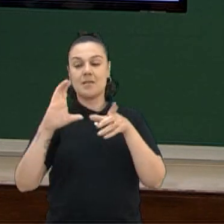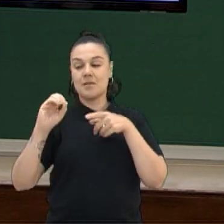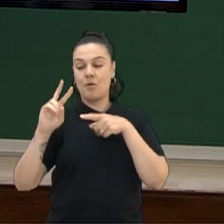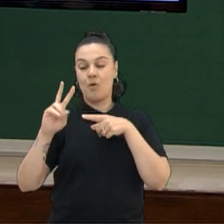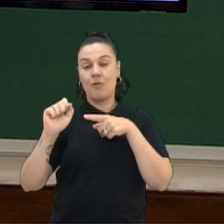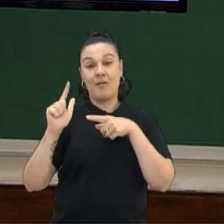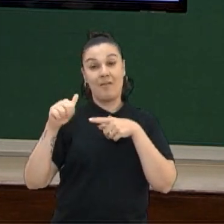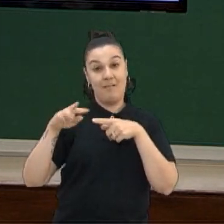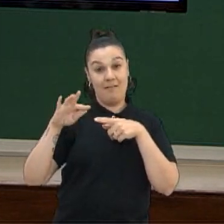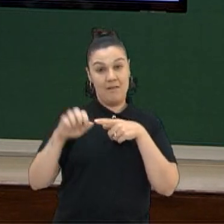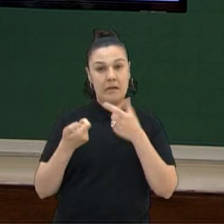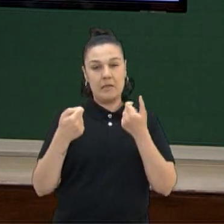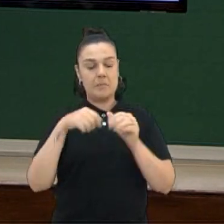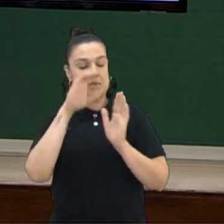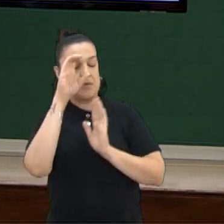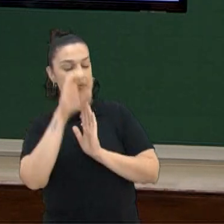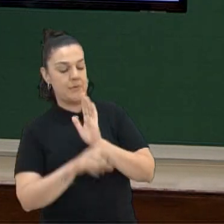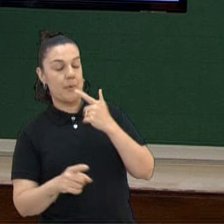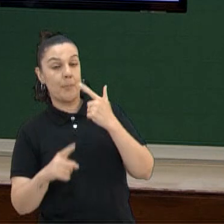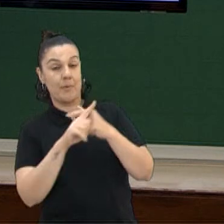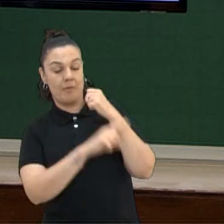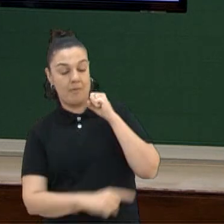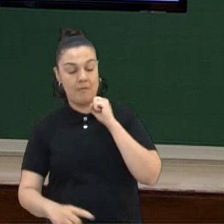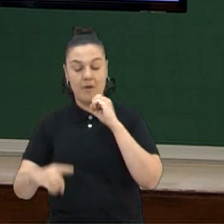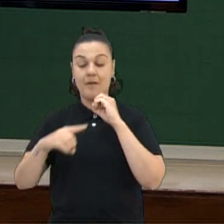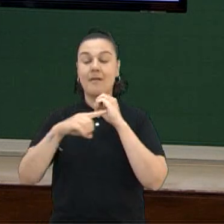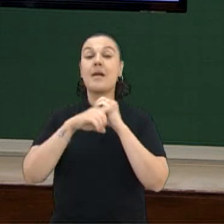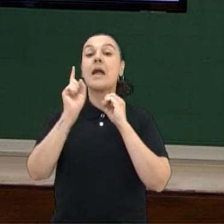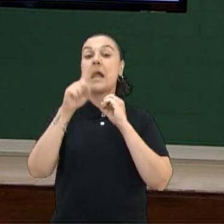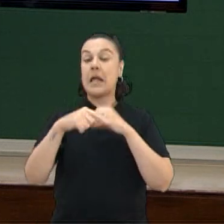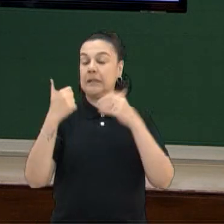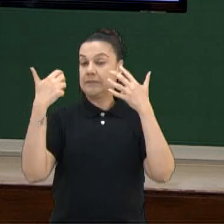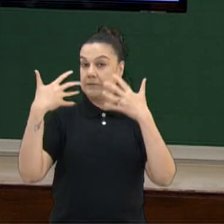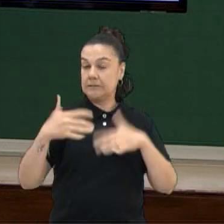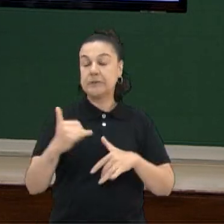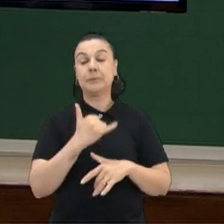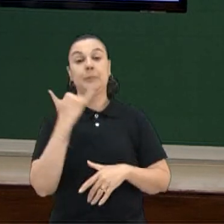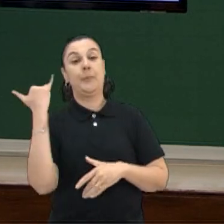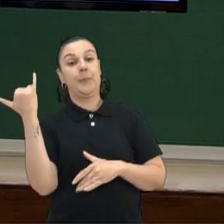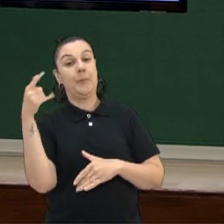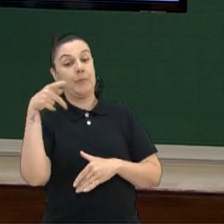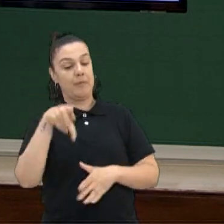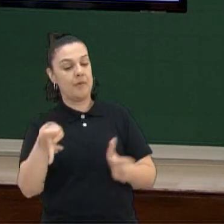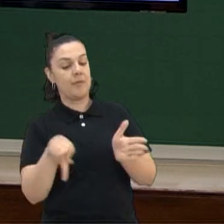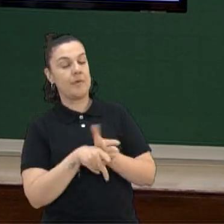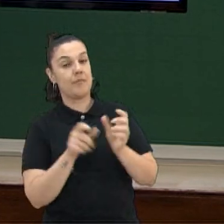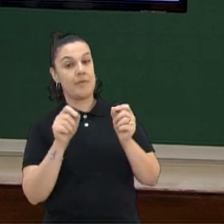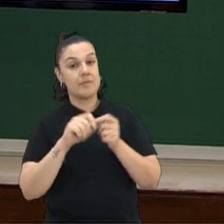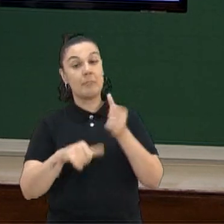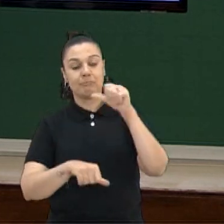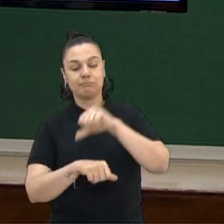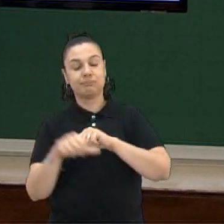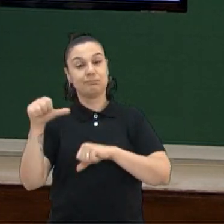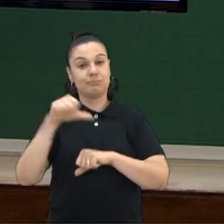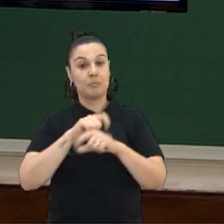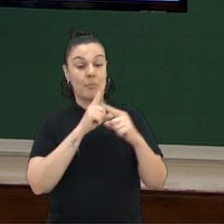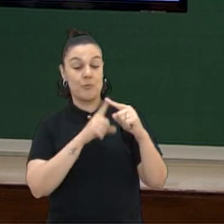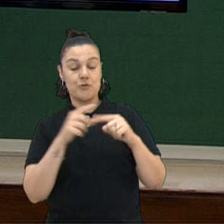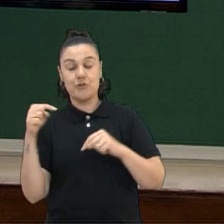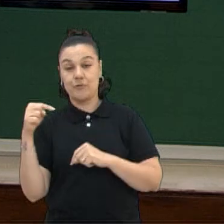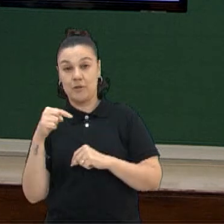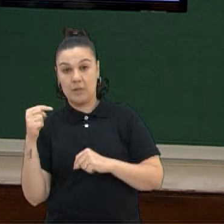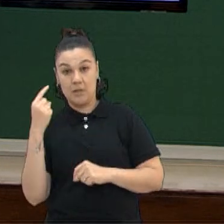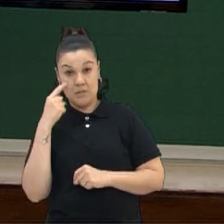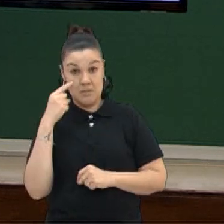conceito preparado, porque a eletronegatividade tem um grande fator de importância na hora de você verificar se a